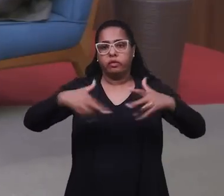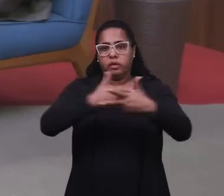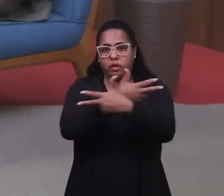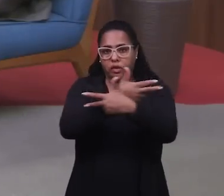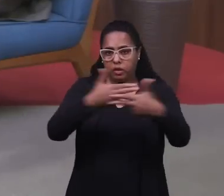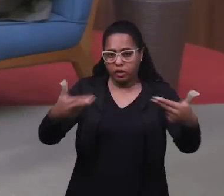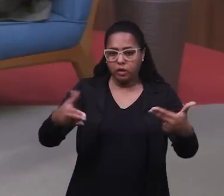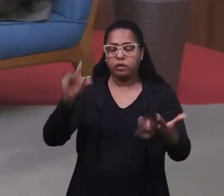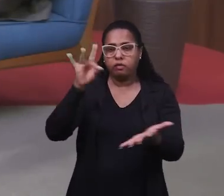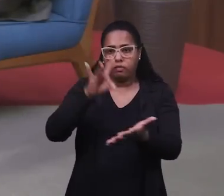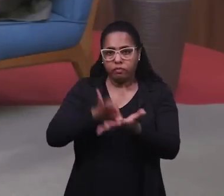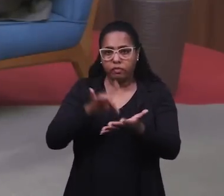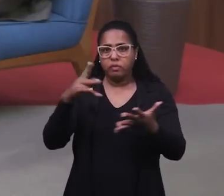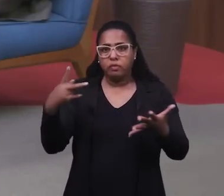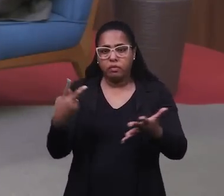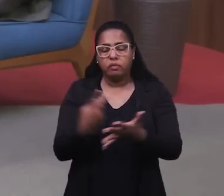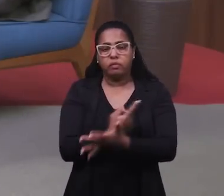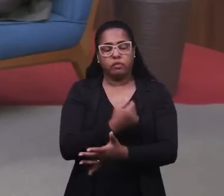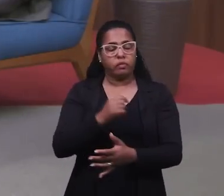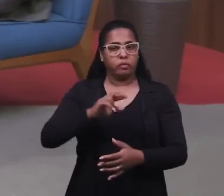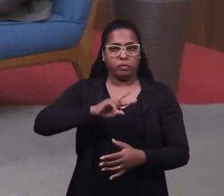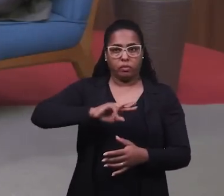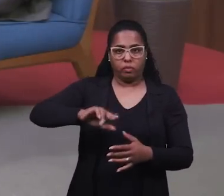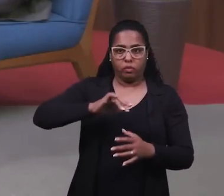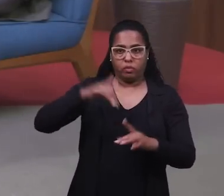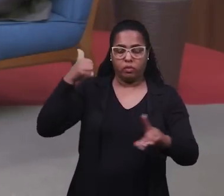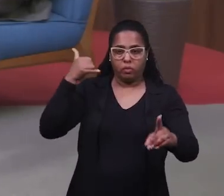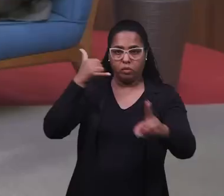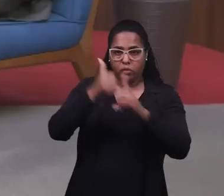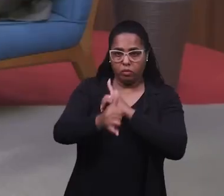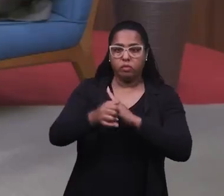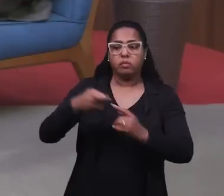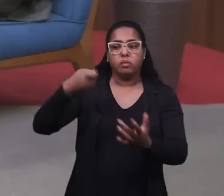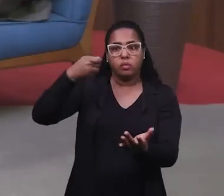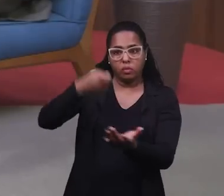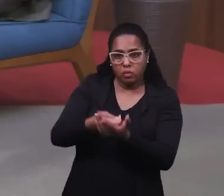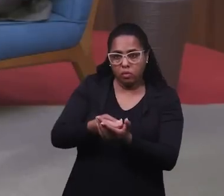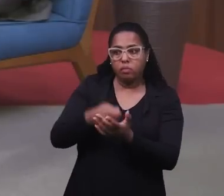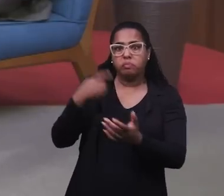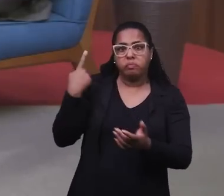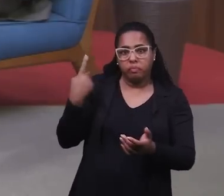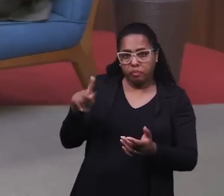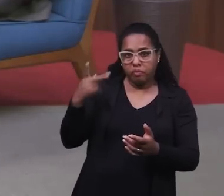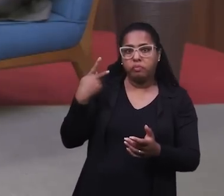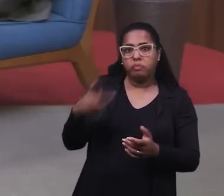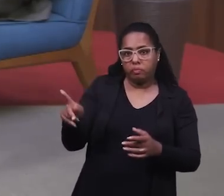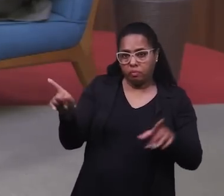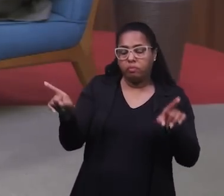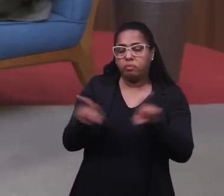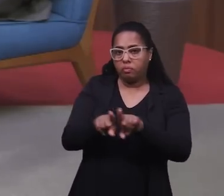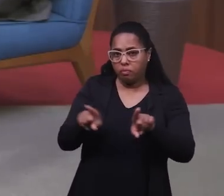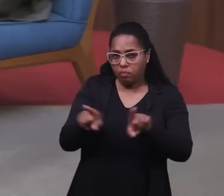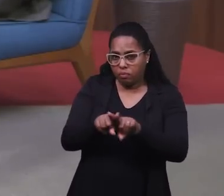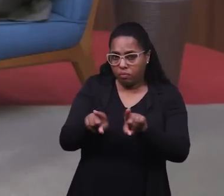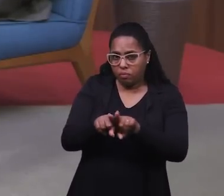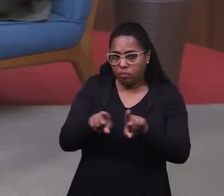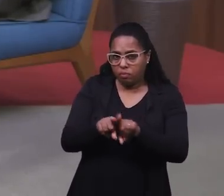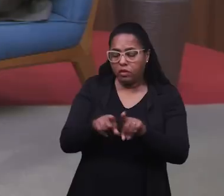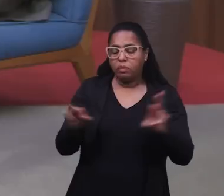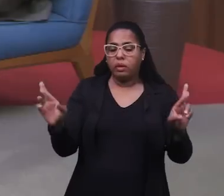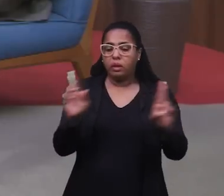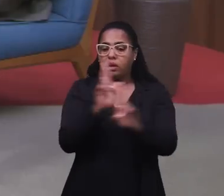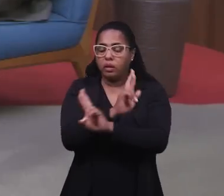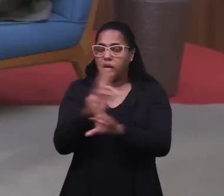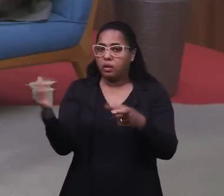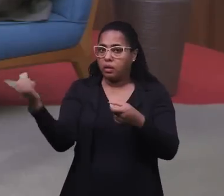avisos daquilo que está de fato acontecendo, né? Não só as profecias, mas o cumprimento delas, né? Os cumprimentos das